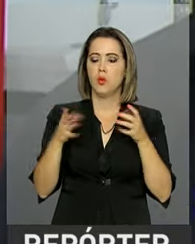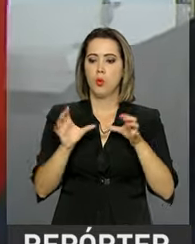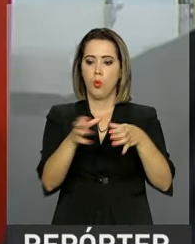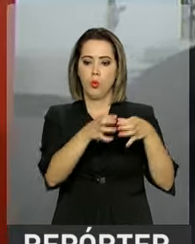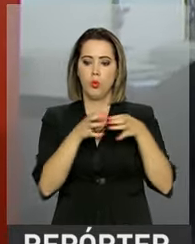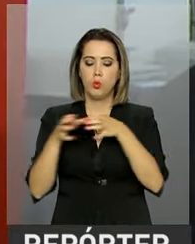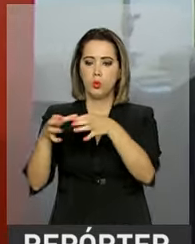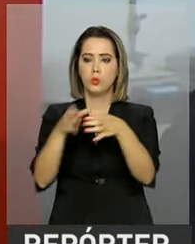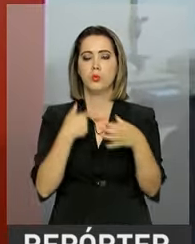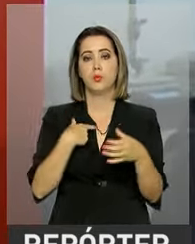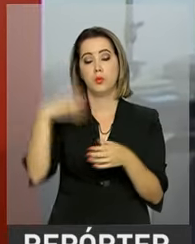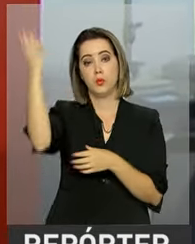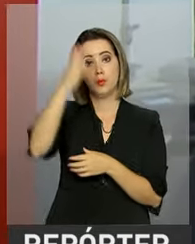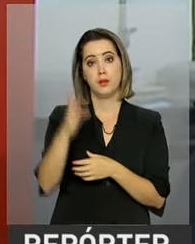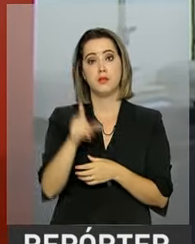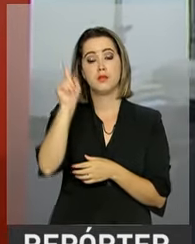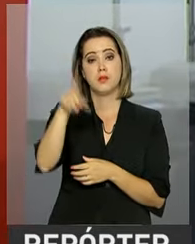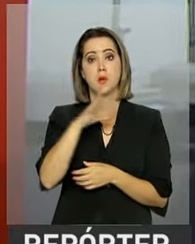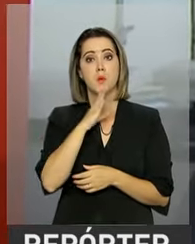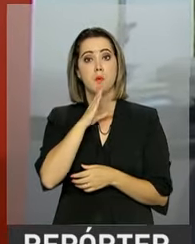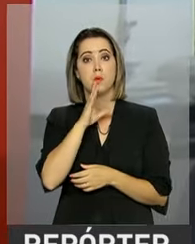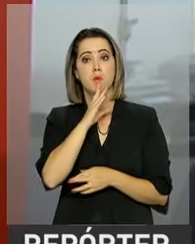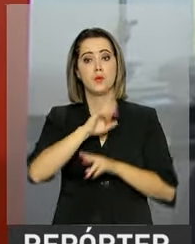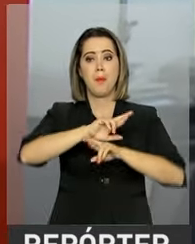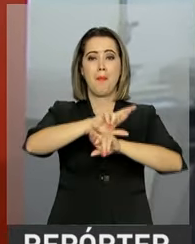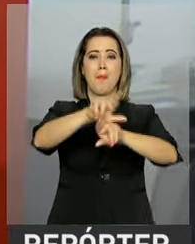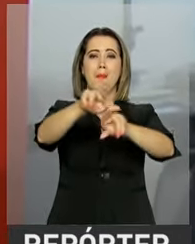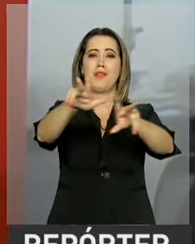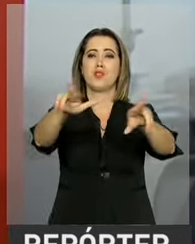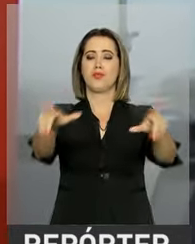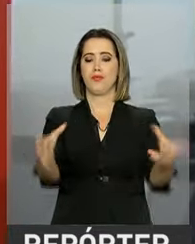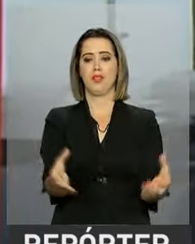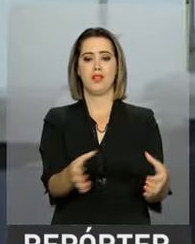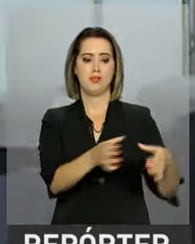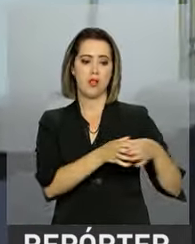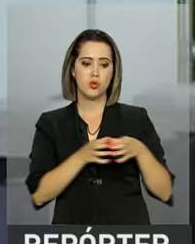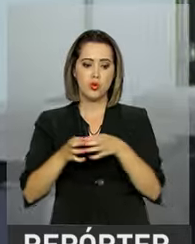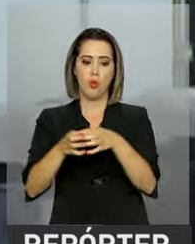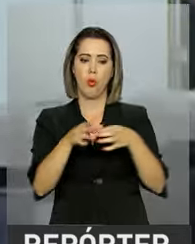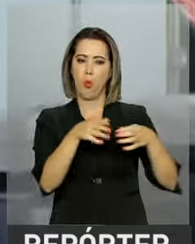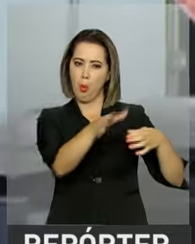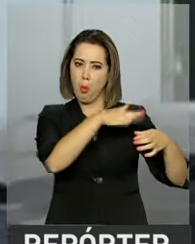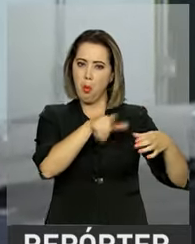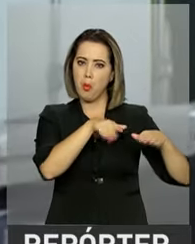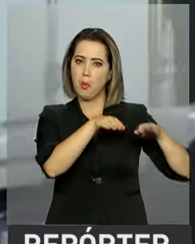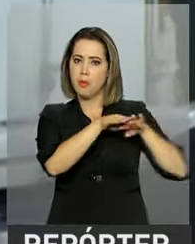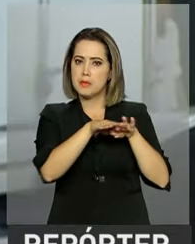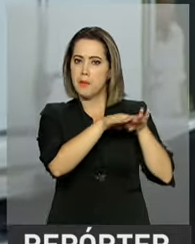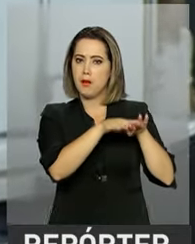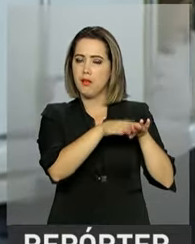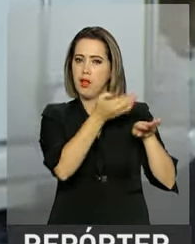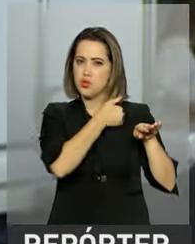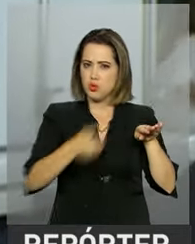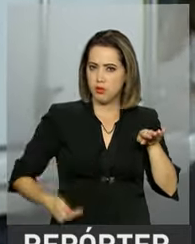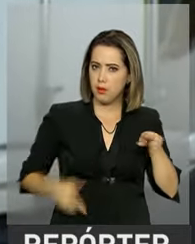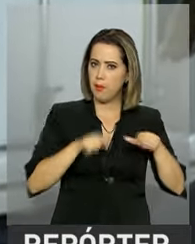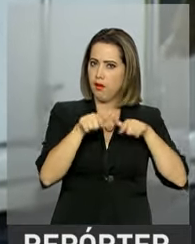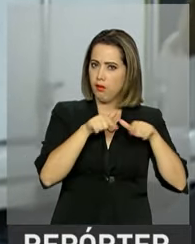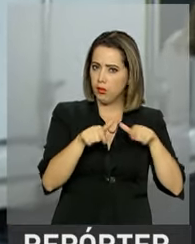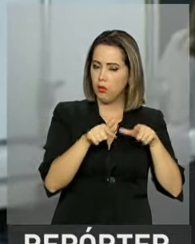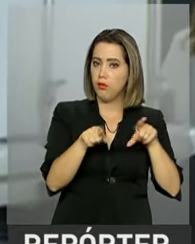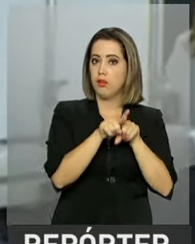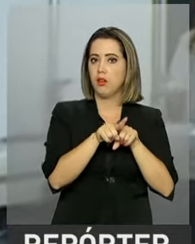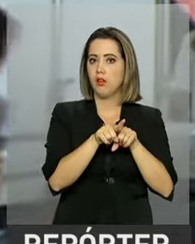grupos o Brasil é um país conhecido pelas distorções que tem vários setores em setores tem estabilidade como servidores públicos um salários muito